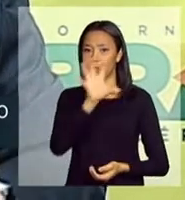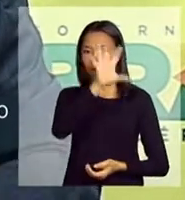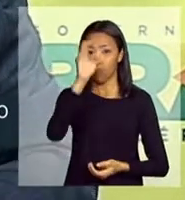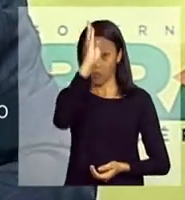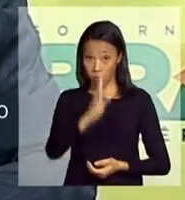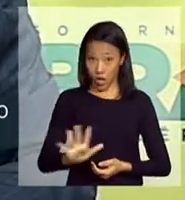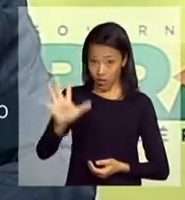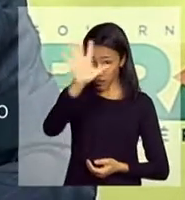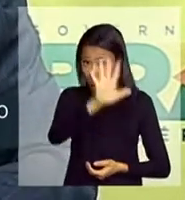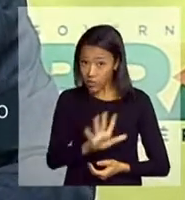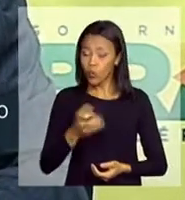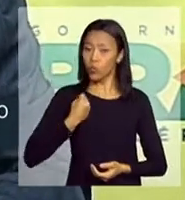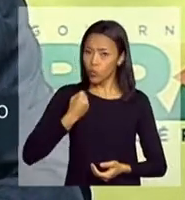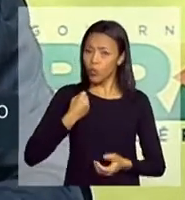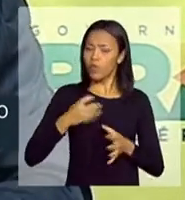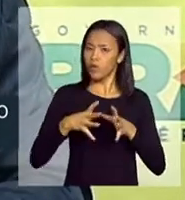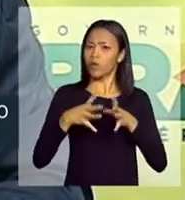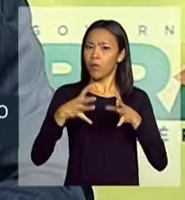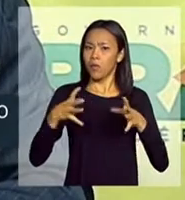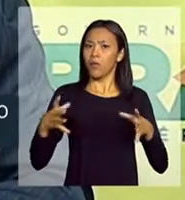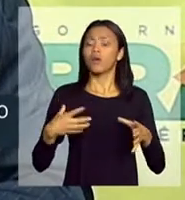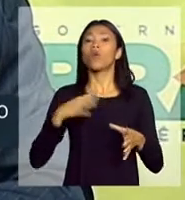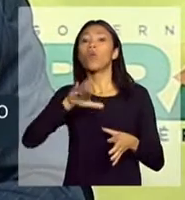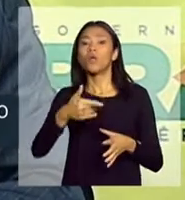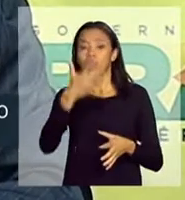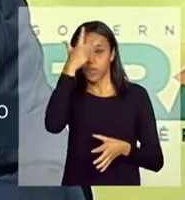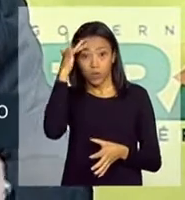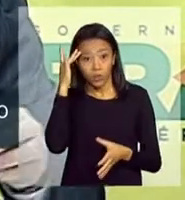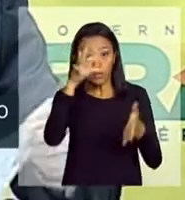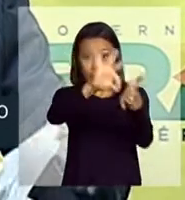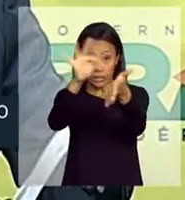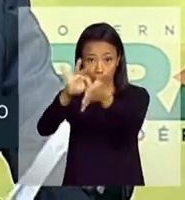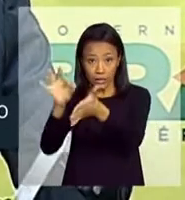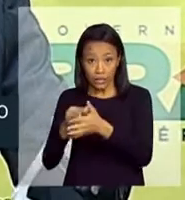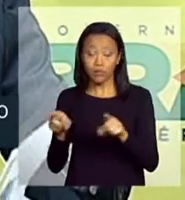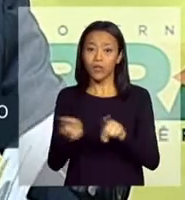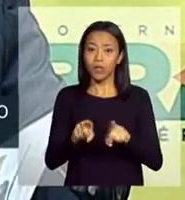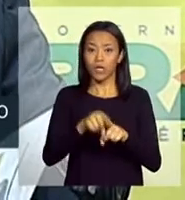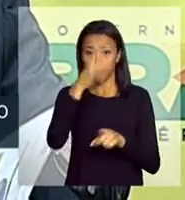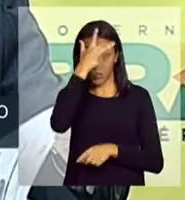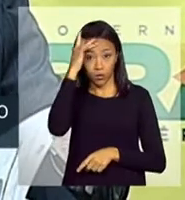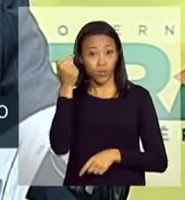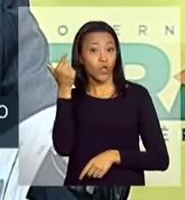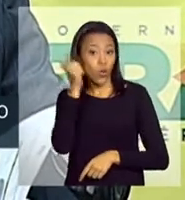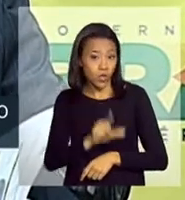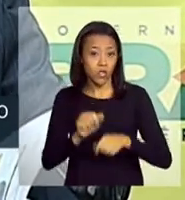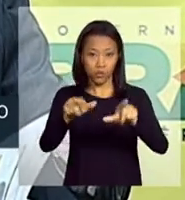e nos dois níveis tanto o certificado quantos inscritos tá entendeu